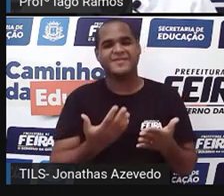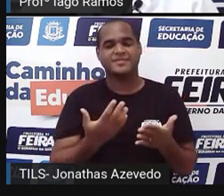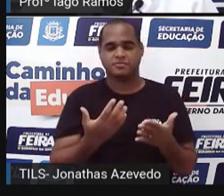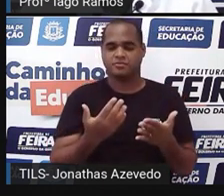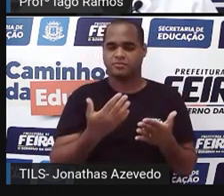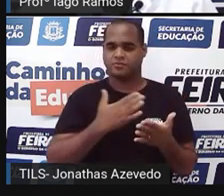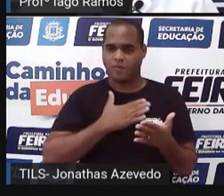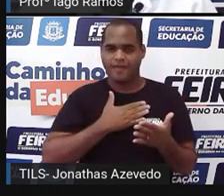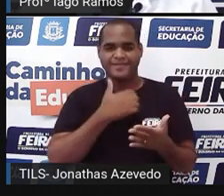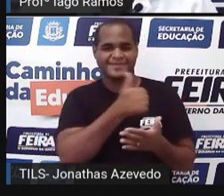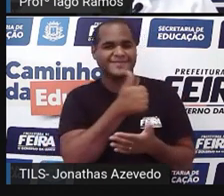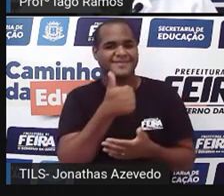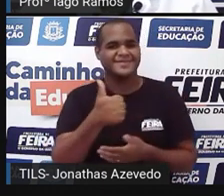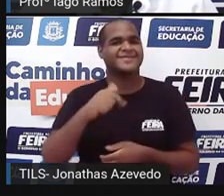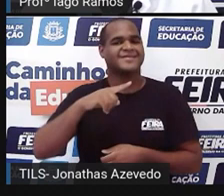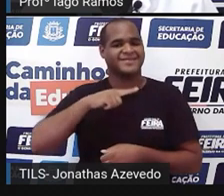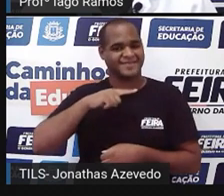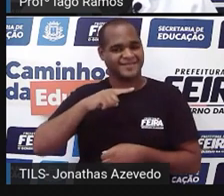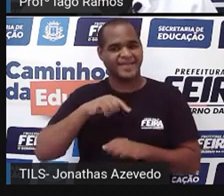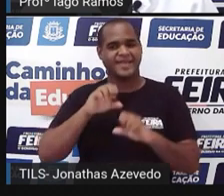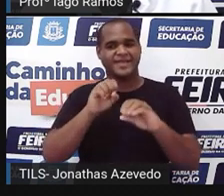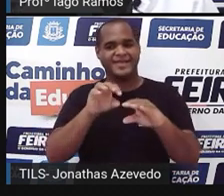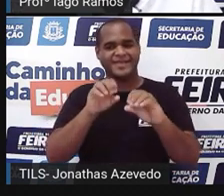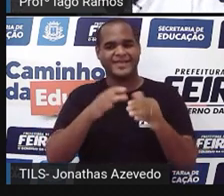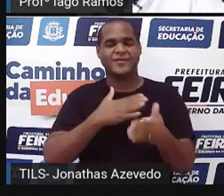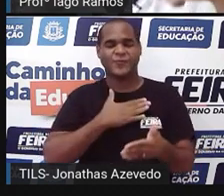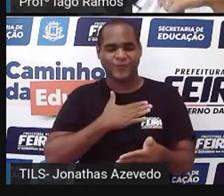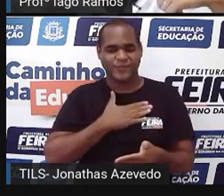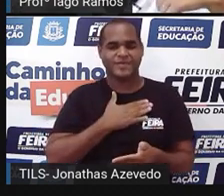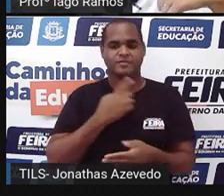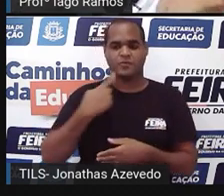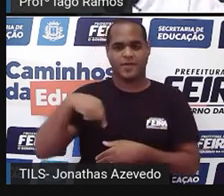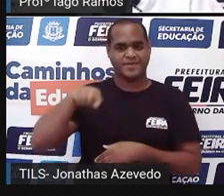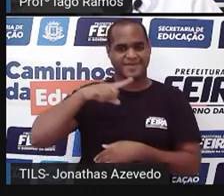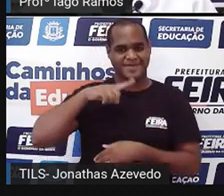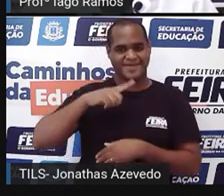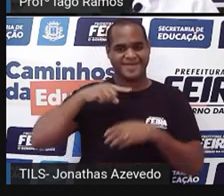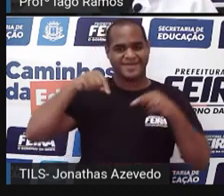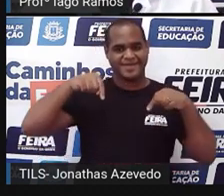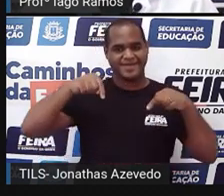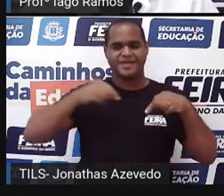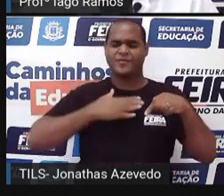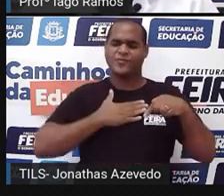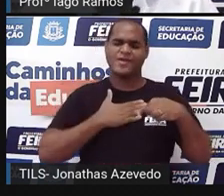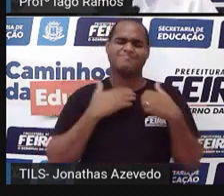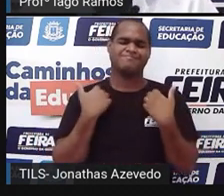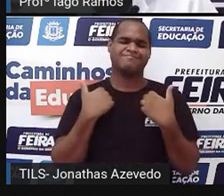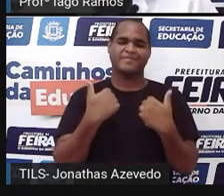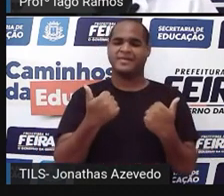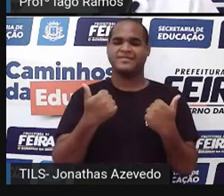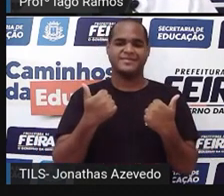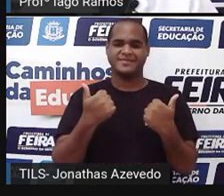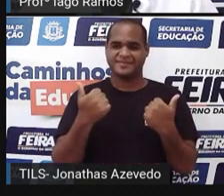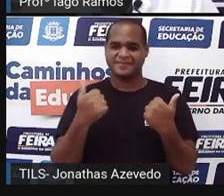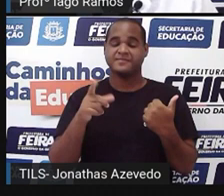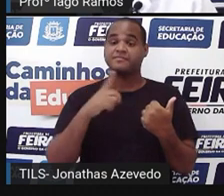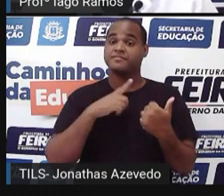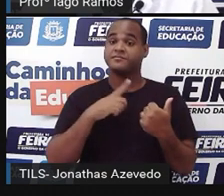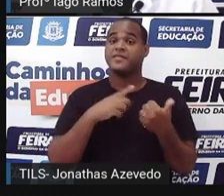Espero que você tenha curtido a nossa aula nós desse lado aqui é curtimos bastante